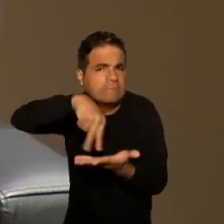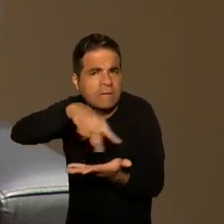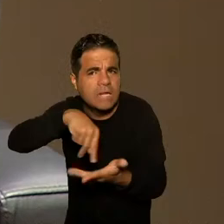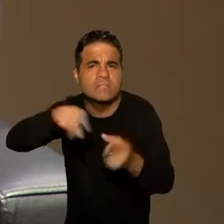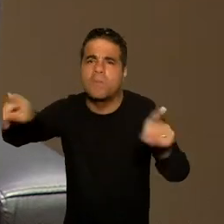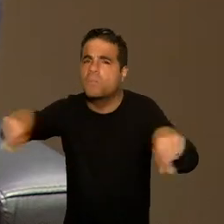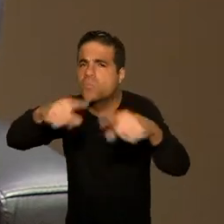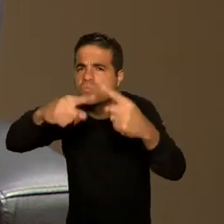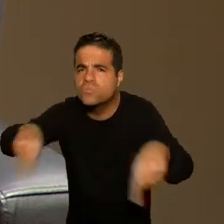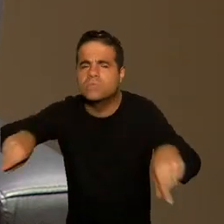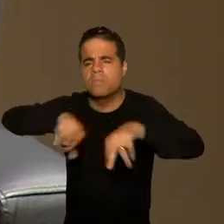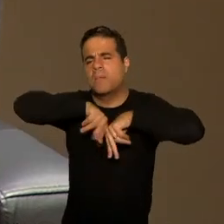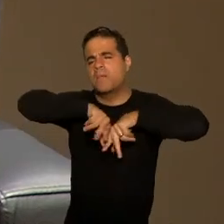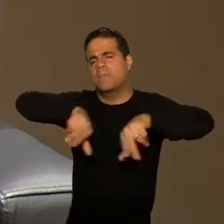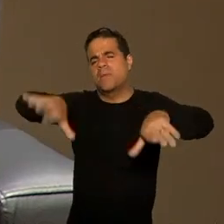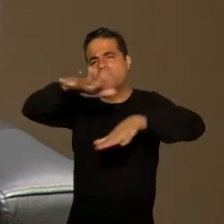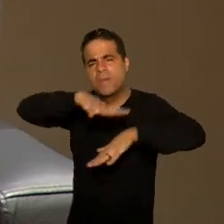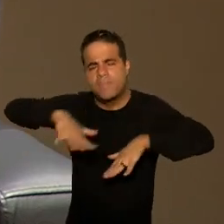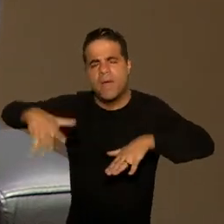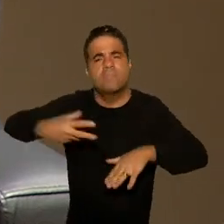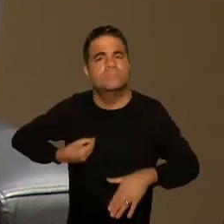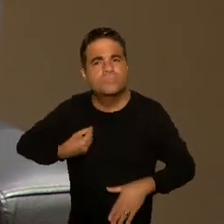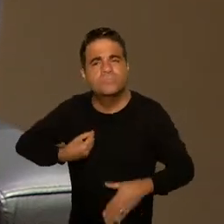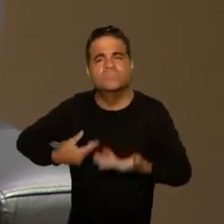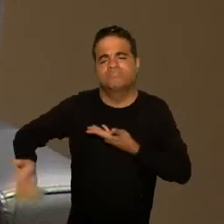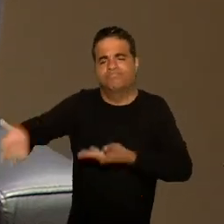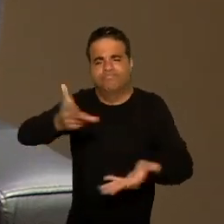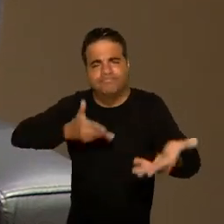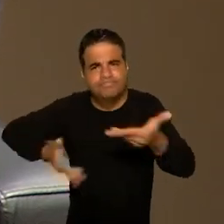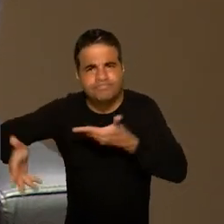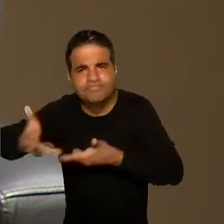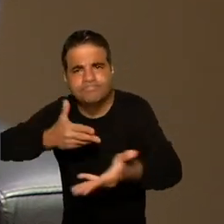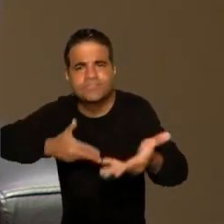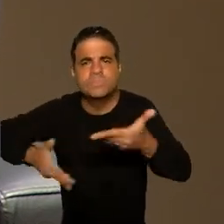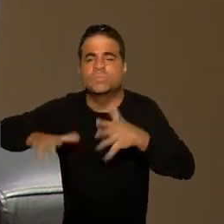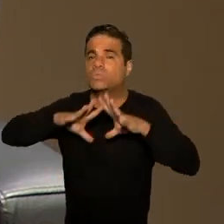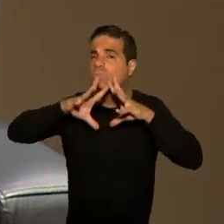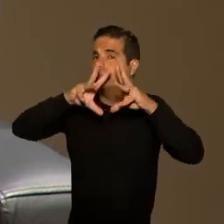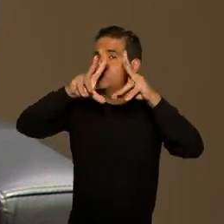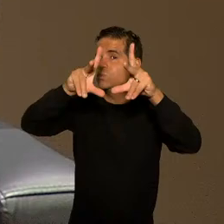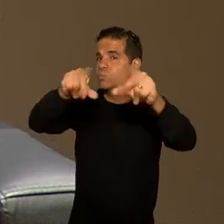música Você tem espaços de convivência né então